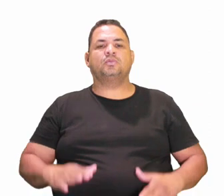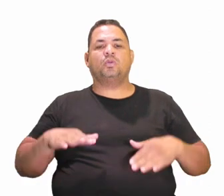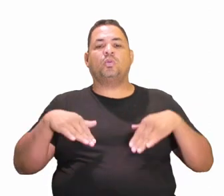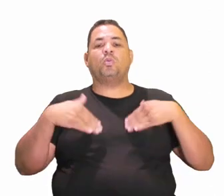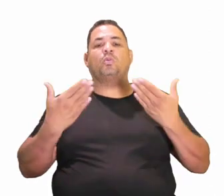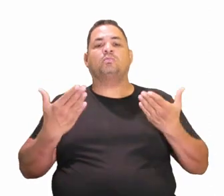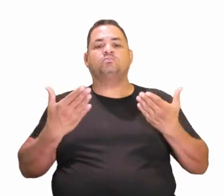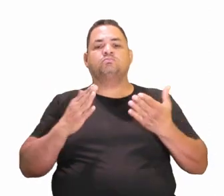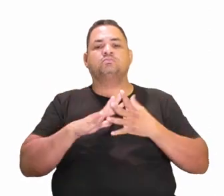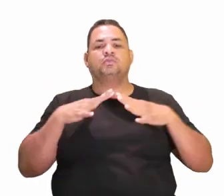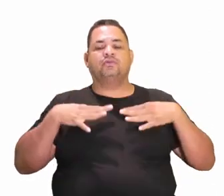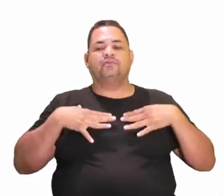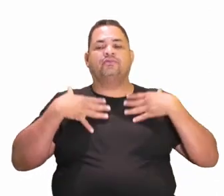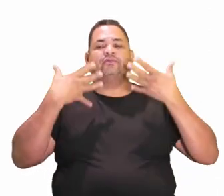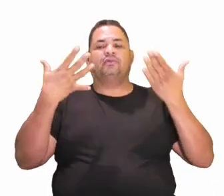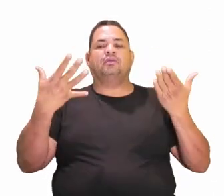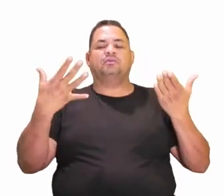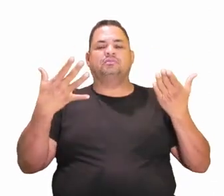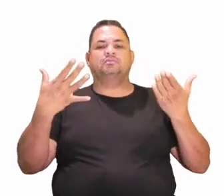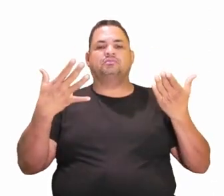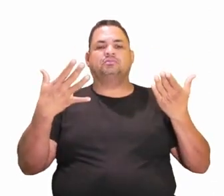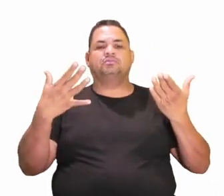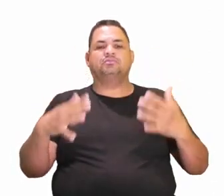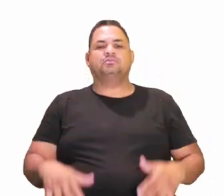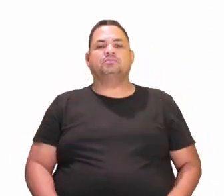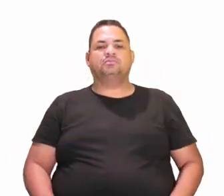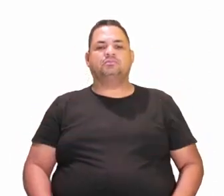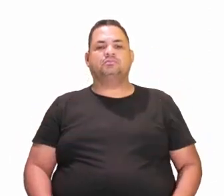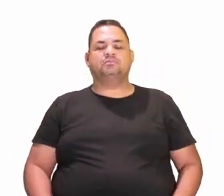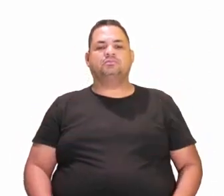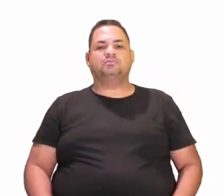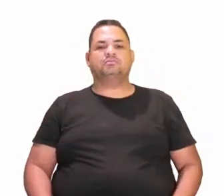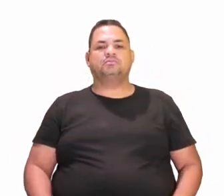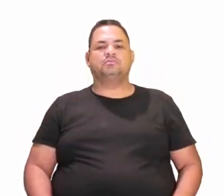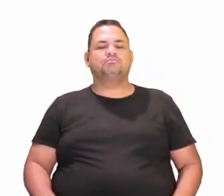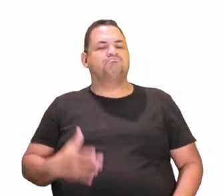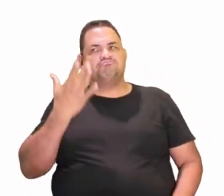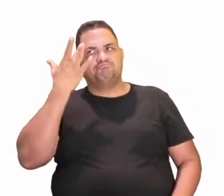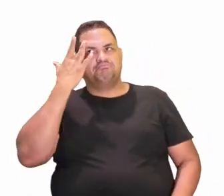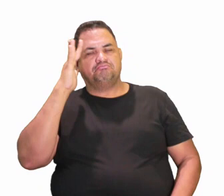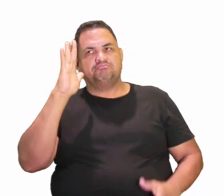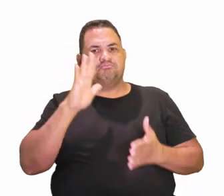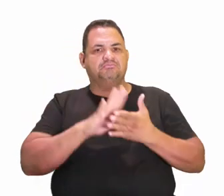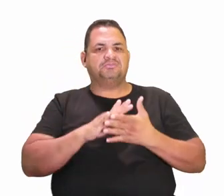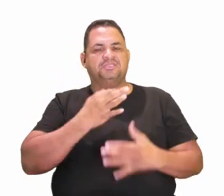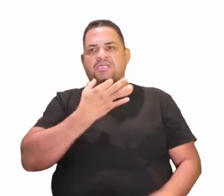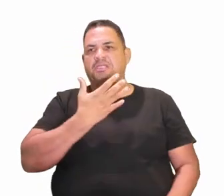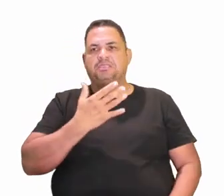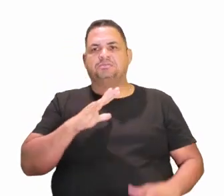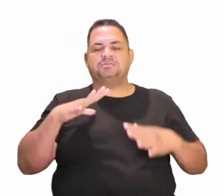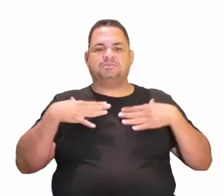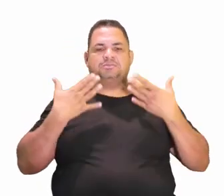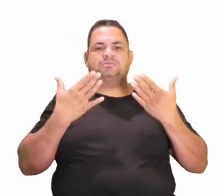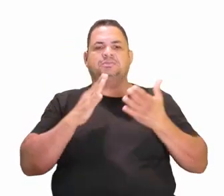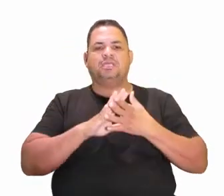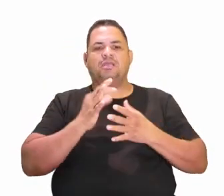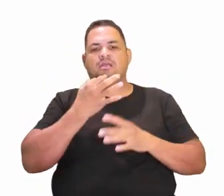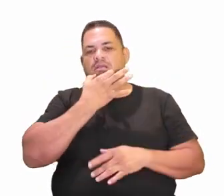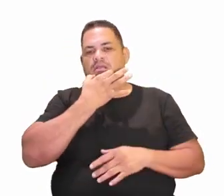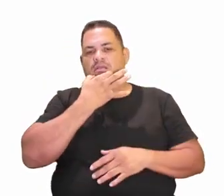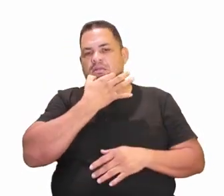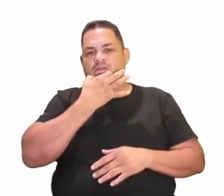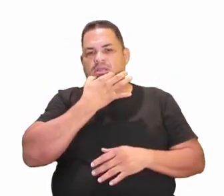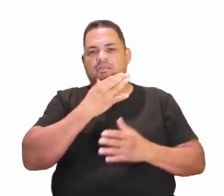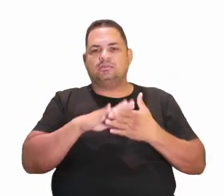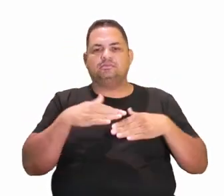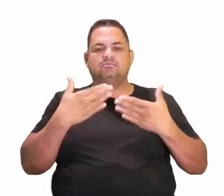qual é essa celebração? Você ia falar aqui a celebration. Ah, teacher, mas eu não sei a celebração em inglês. Mas nenhuma das que você colocou